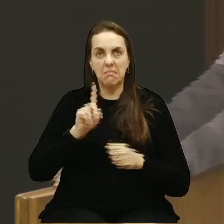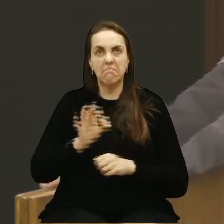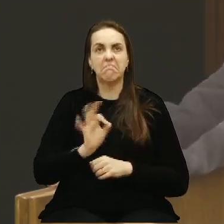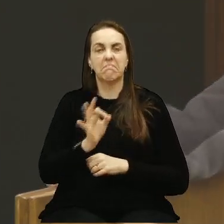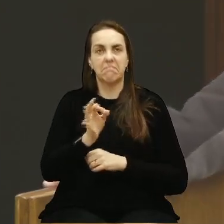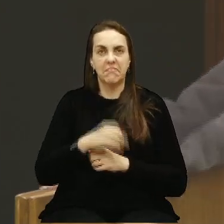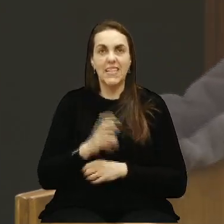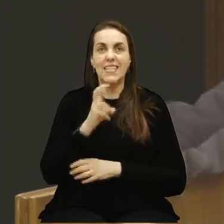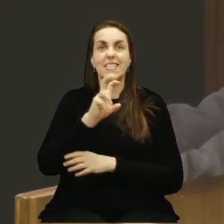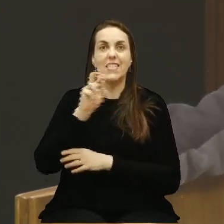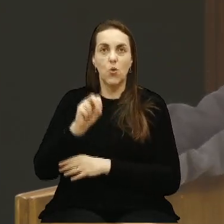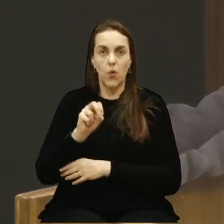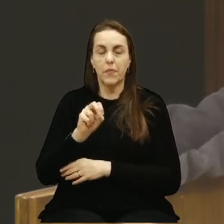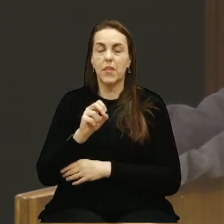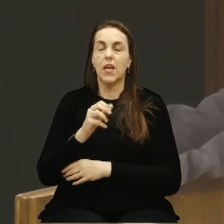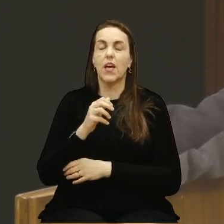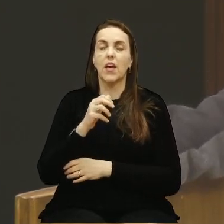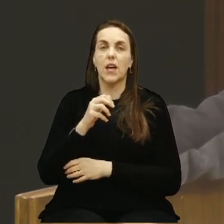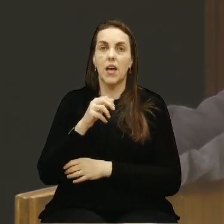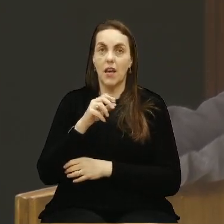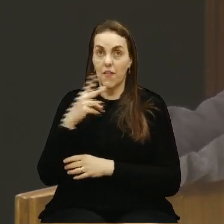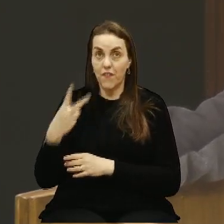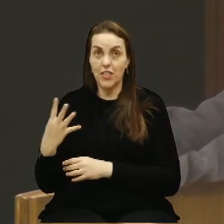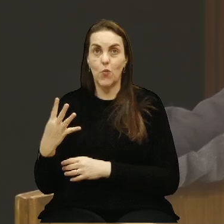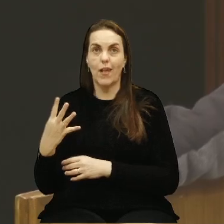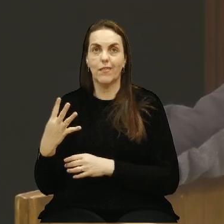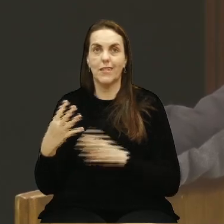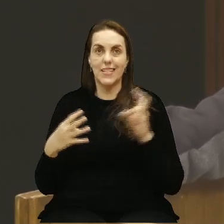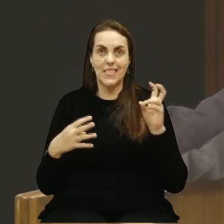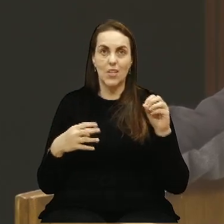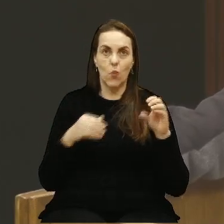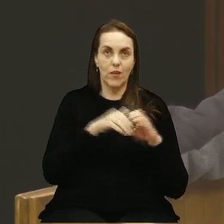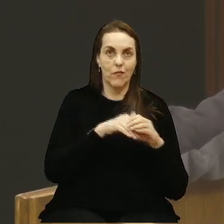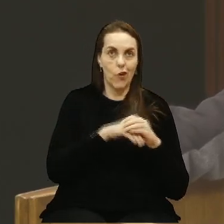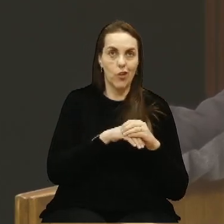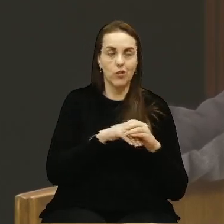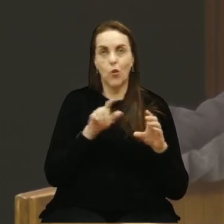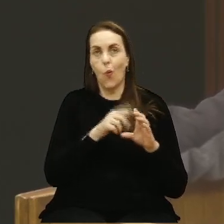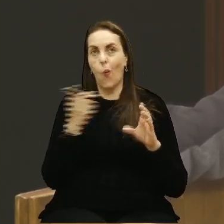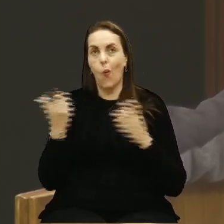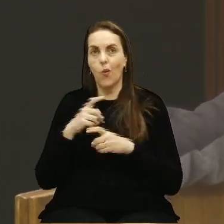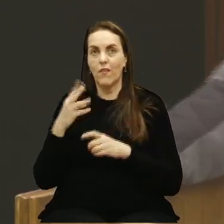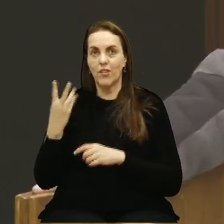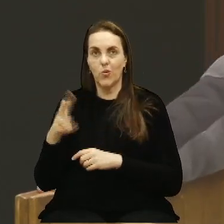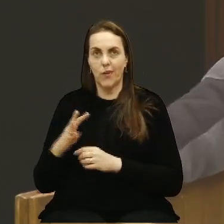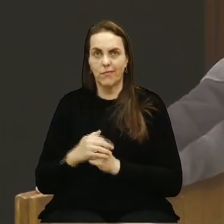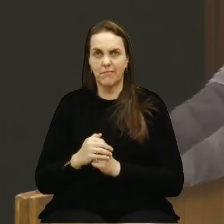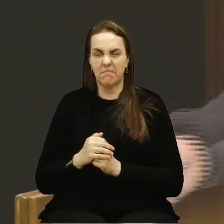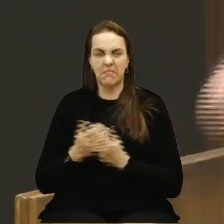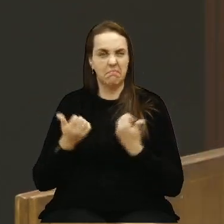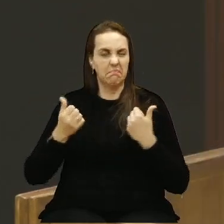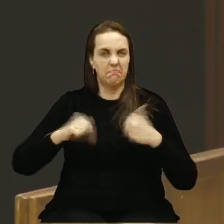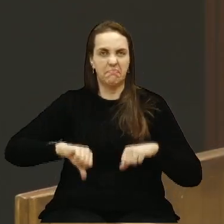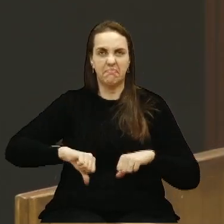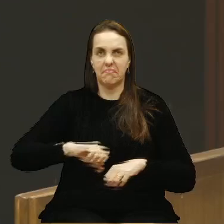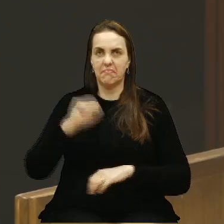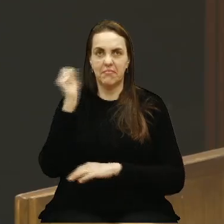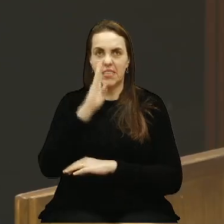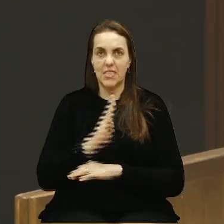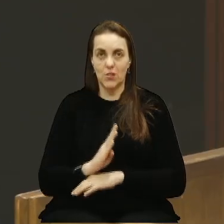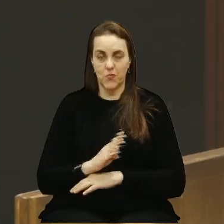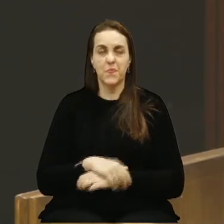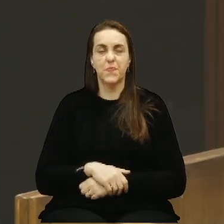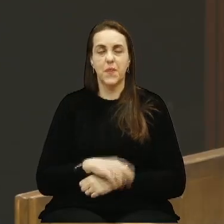votos a 24. Uma tragédia para o Brasil, mas a gente avança em outras pautas. Avança porque, nesse